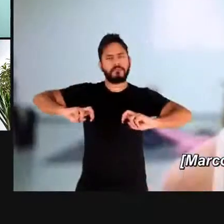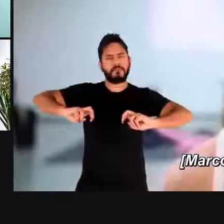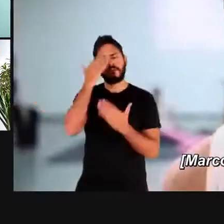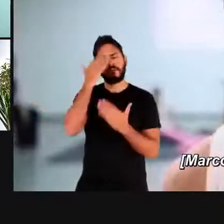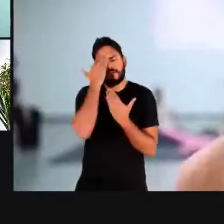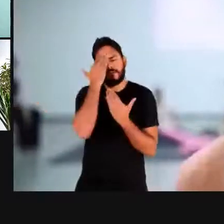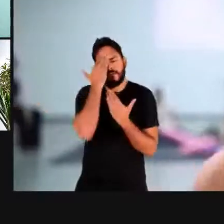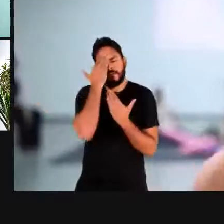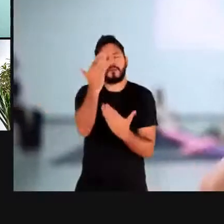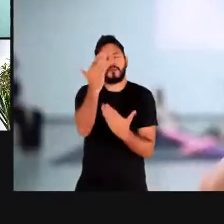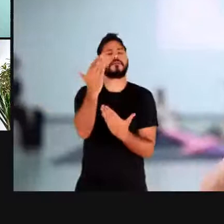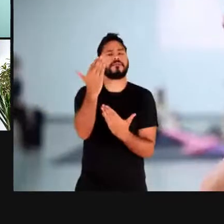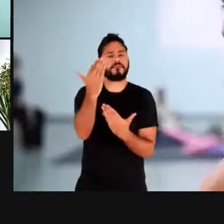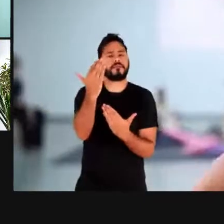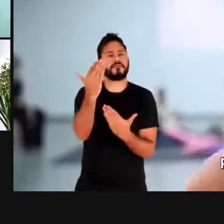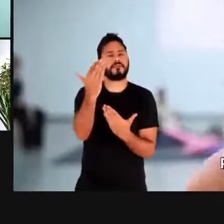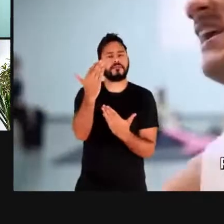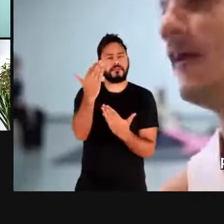grato